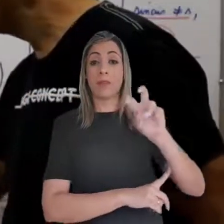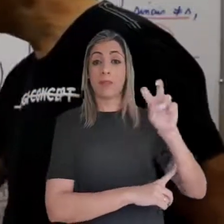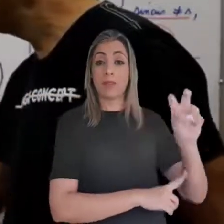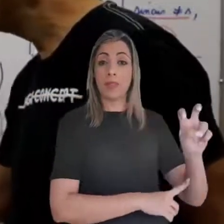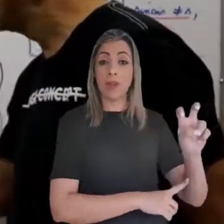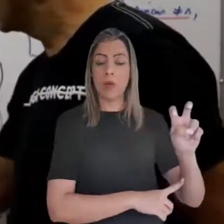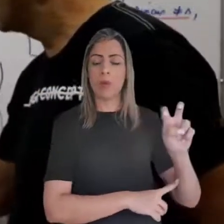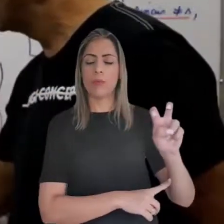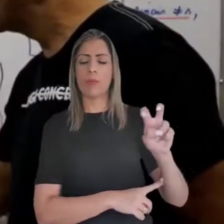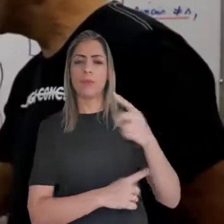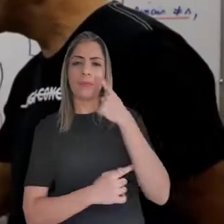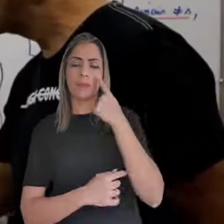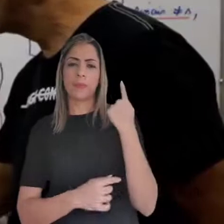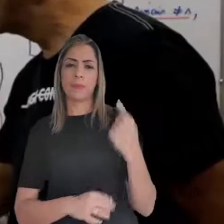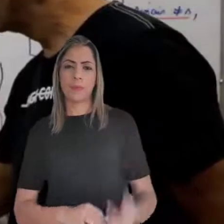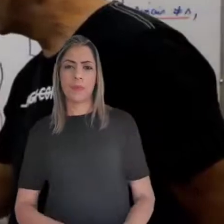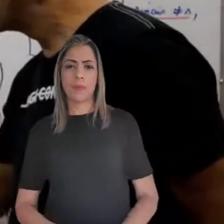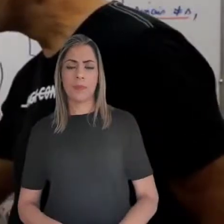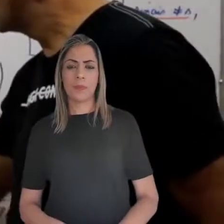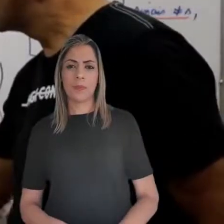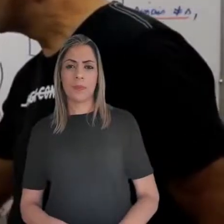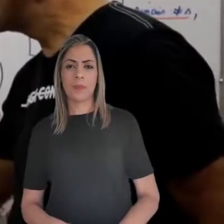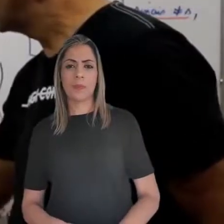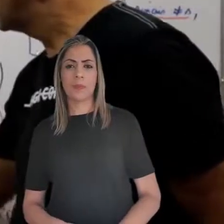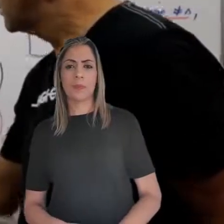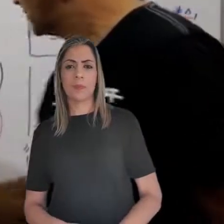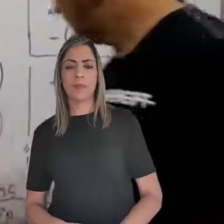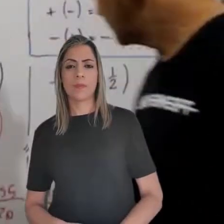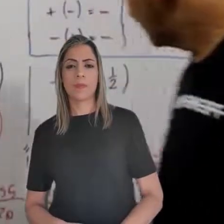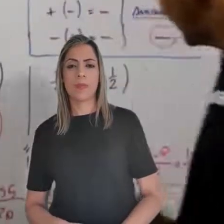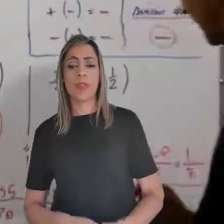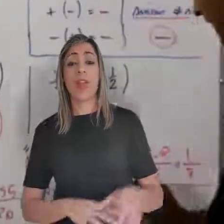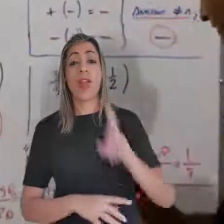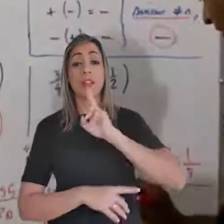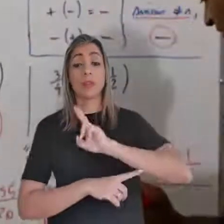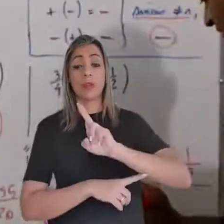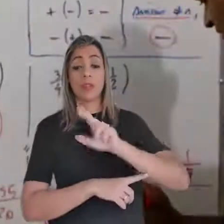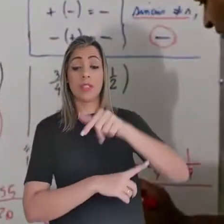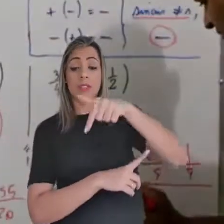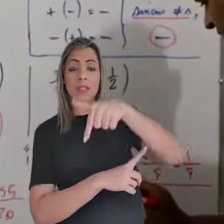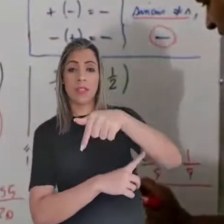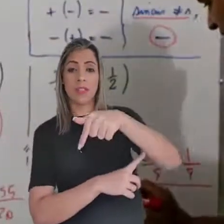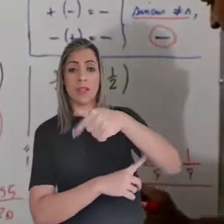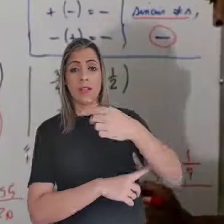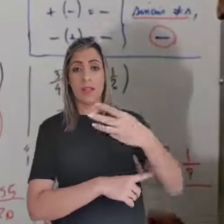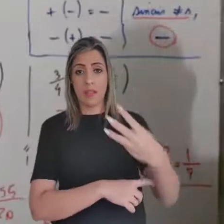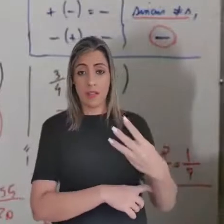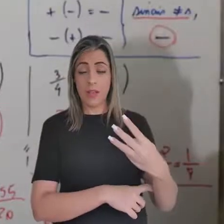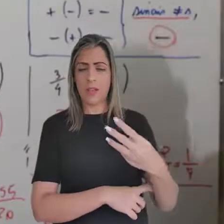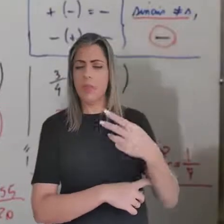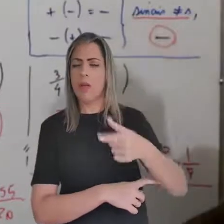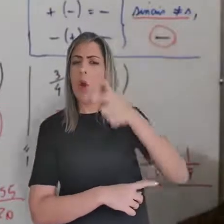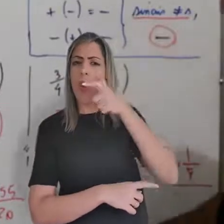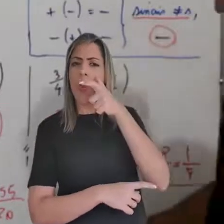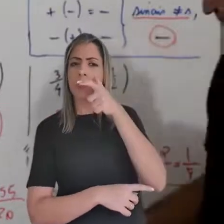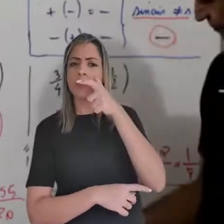menos 55, 8 tira 5, 3, 12 tira 5, 7. Aqui vai dar